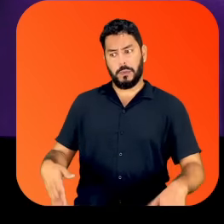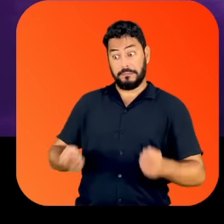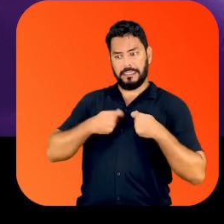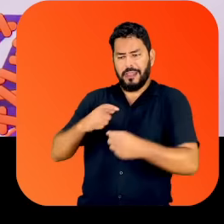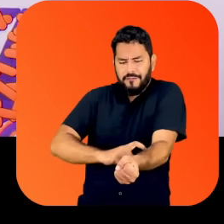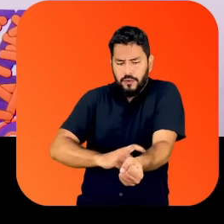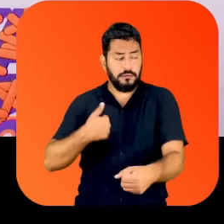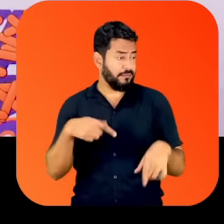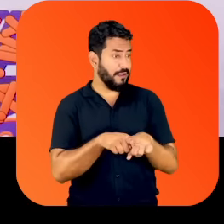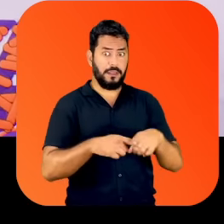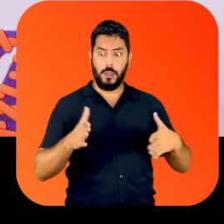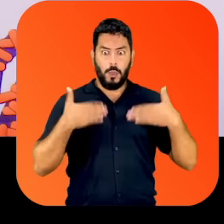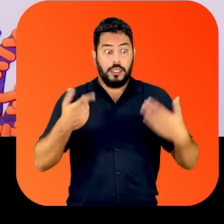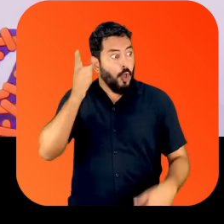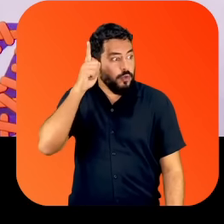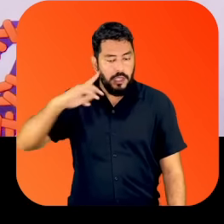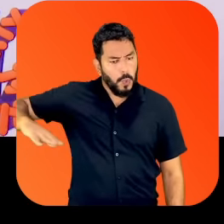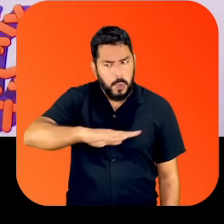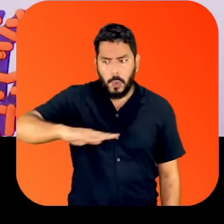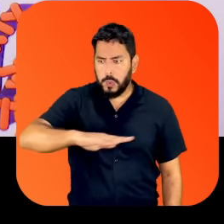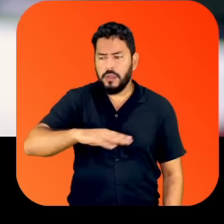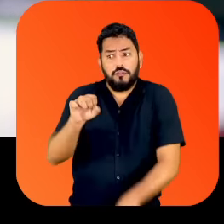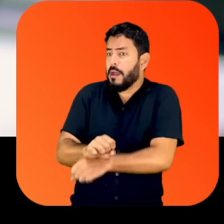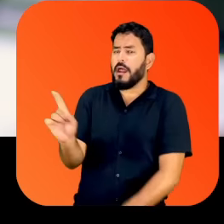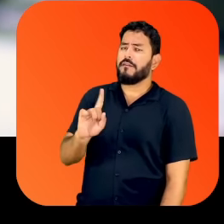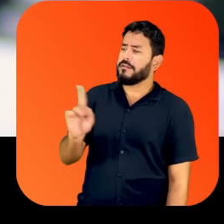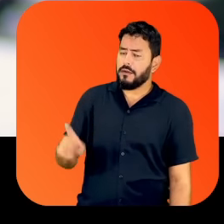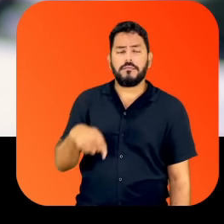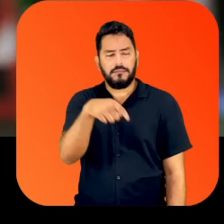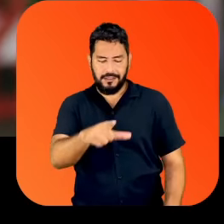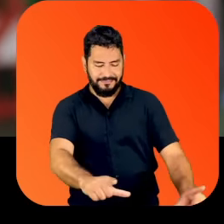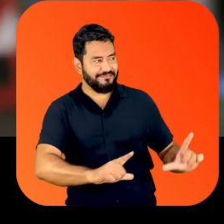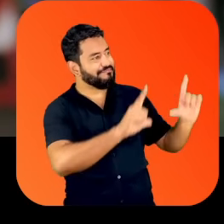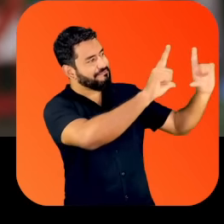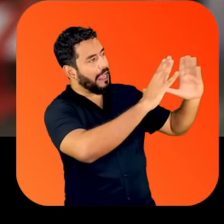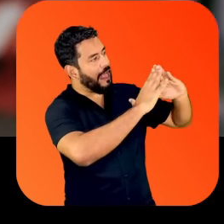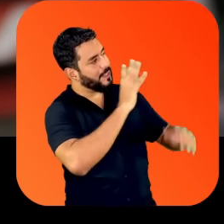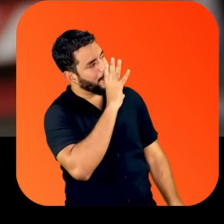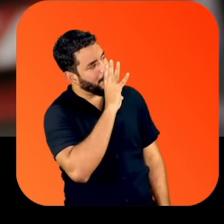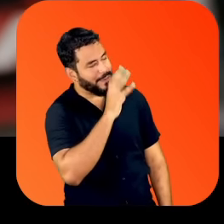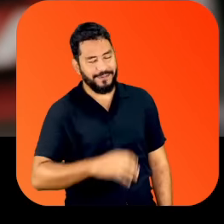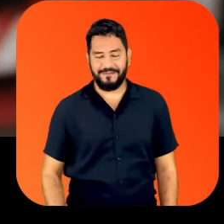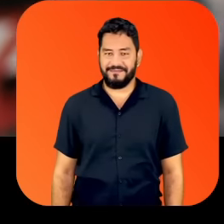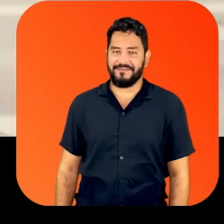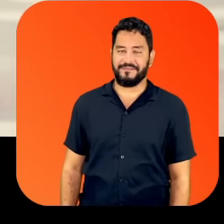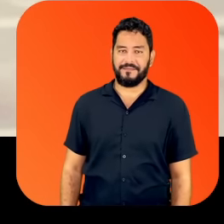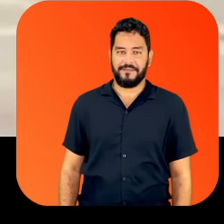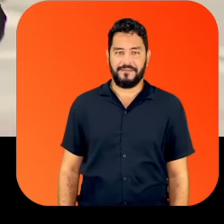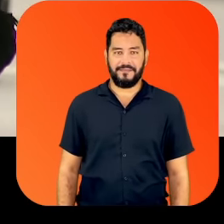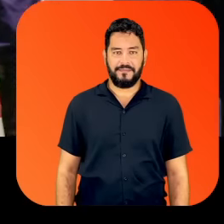Fiquei nervoso. Eu também me assustei, porque eu passo aqui todo dia. E eu não esperava por ela. Isso aqui eu vou fazer um quadrozinho e vou botar em casa.